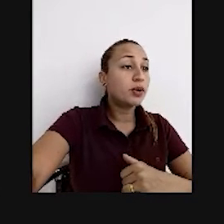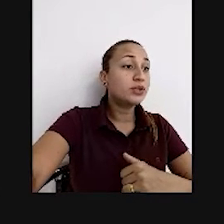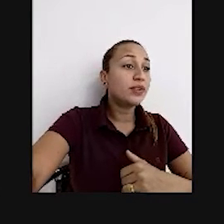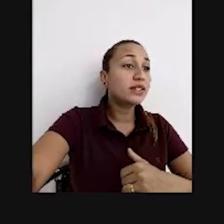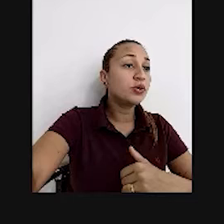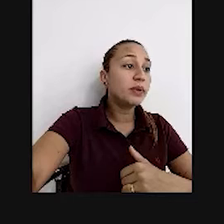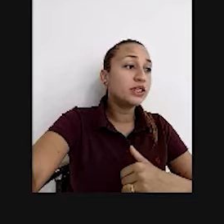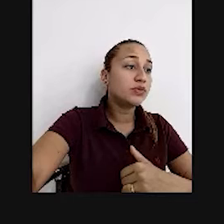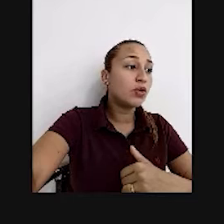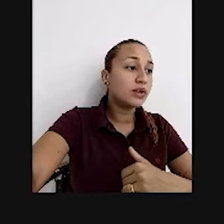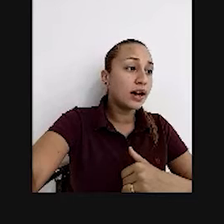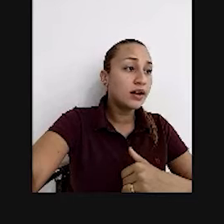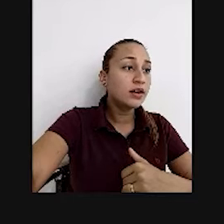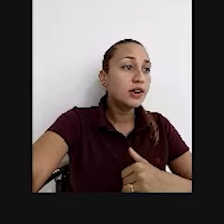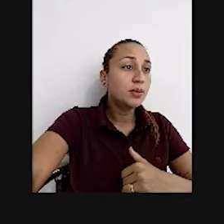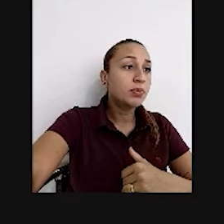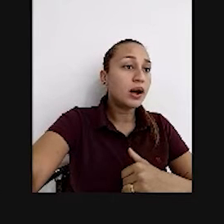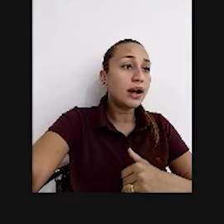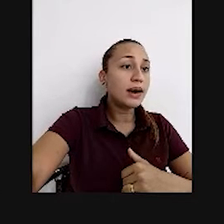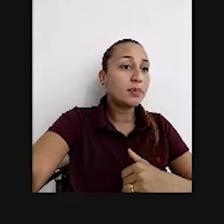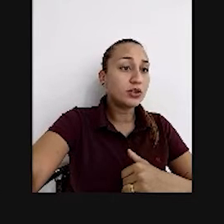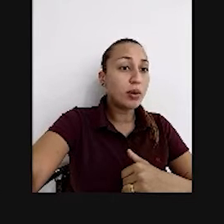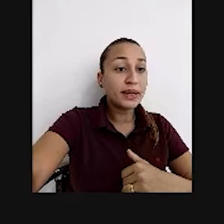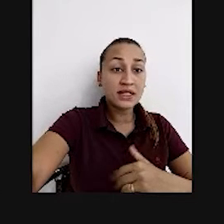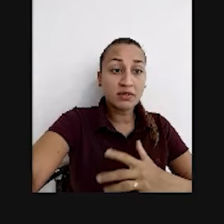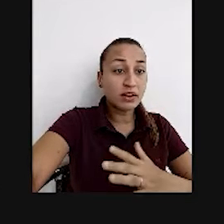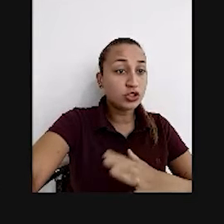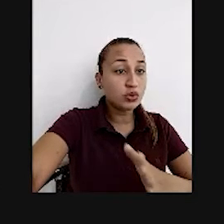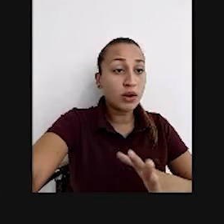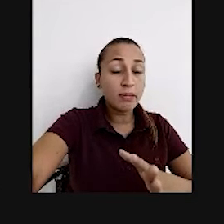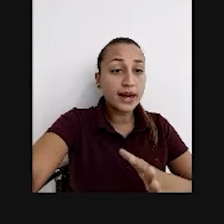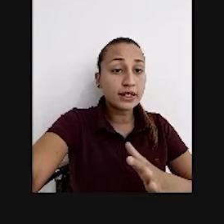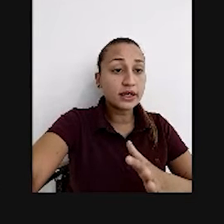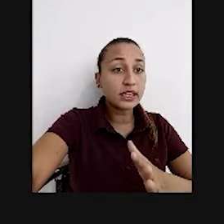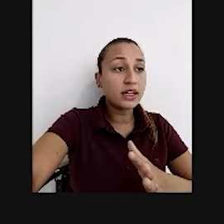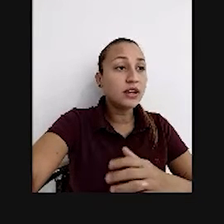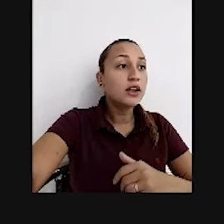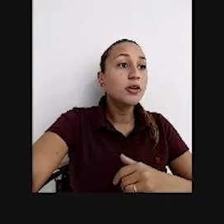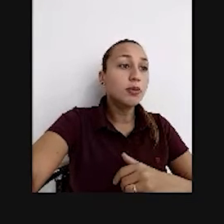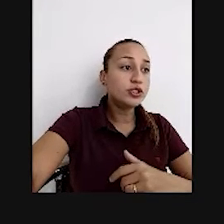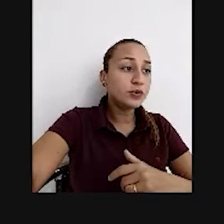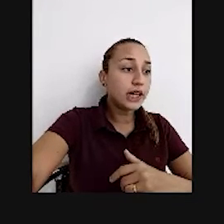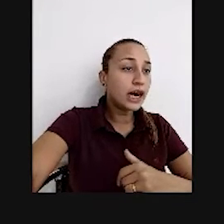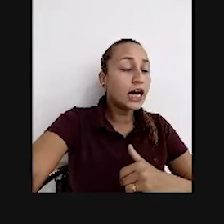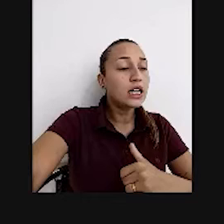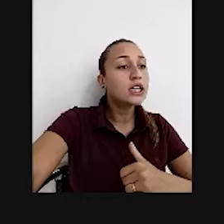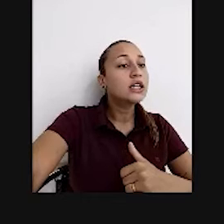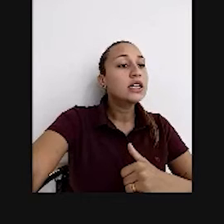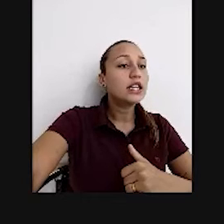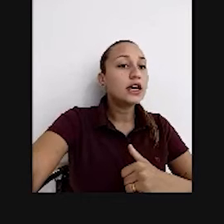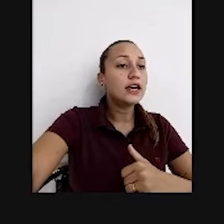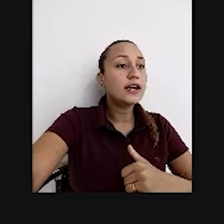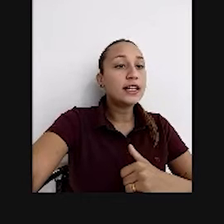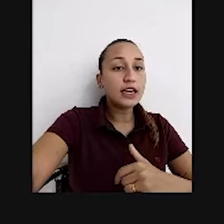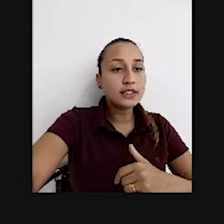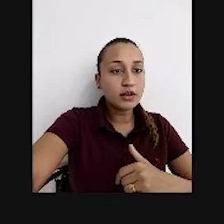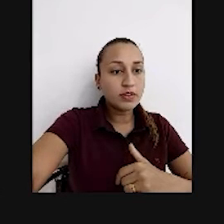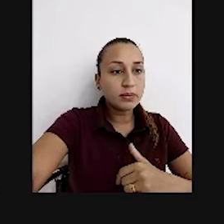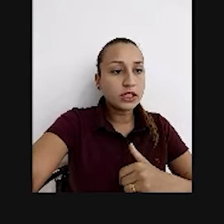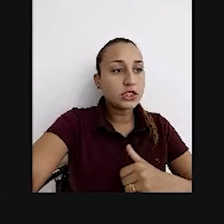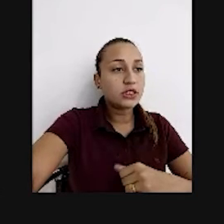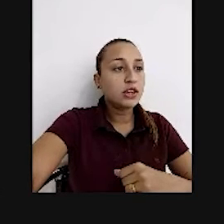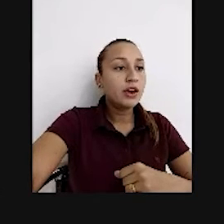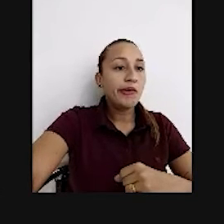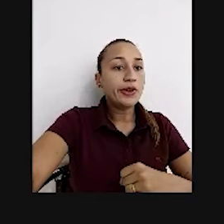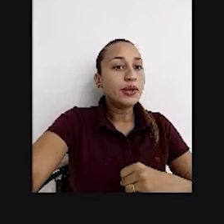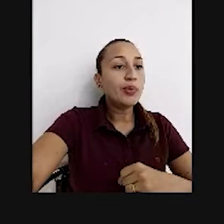você pode facilmente voltar para a sua peça que vai continuar aberta aqui, modificar e analisar